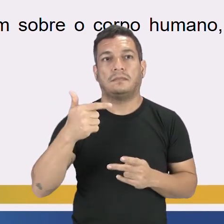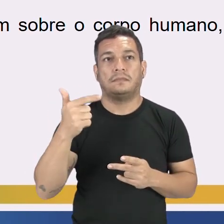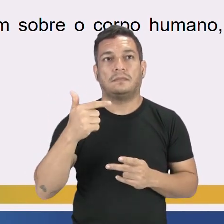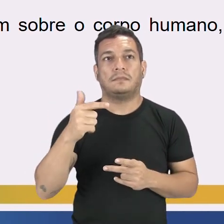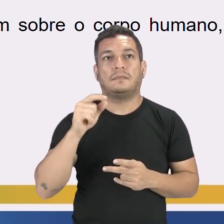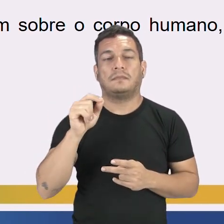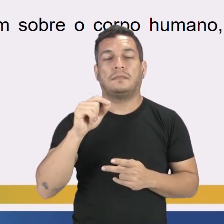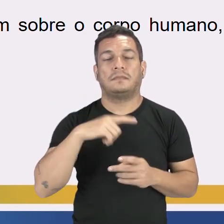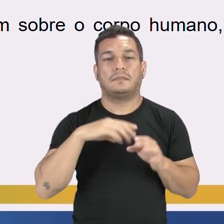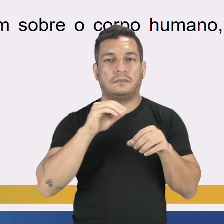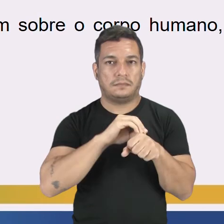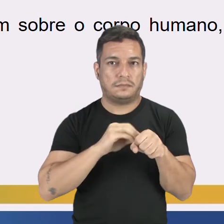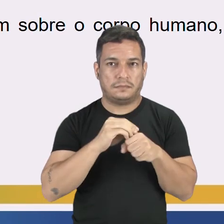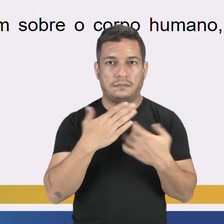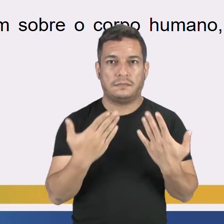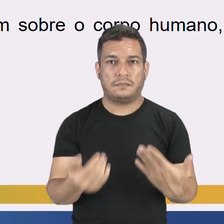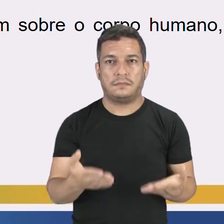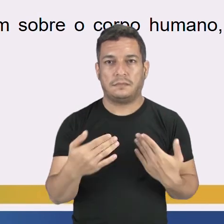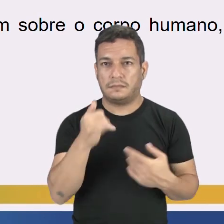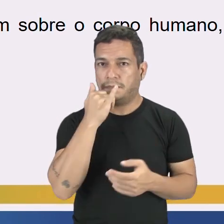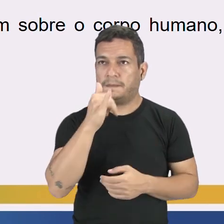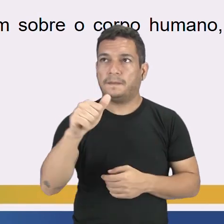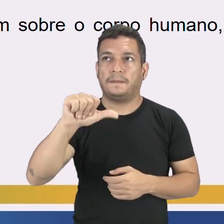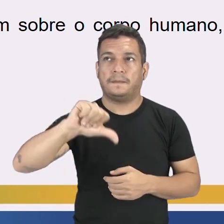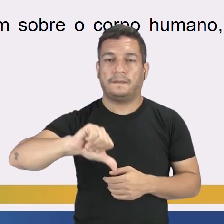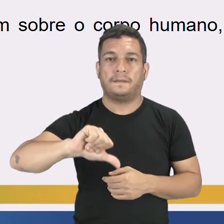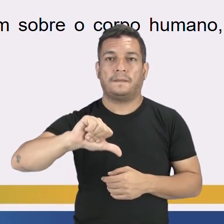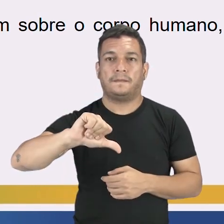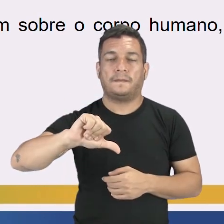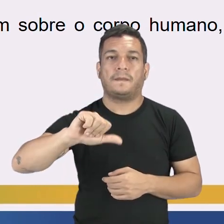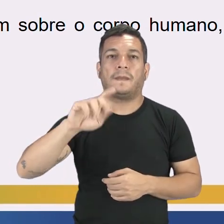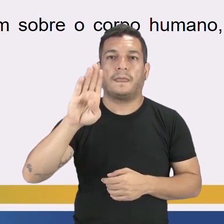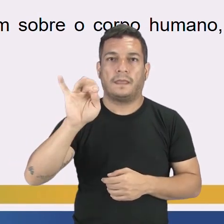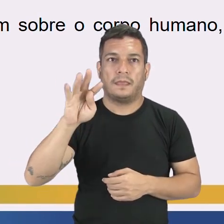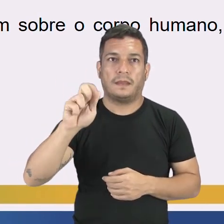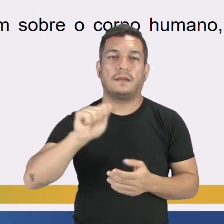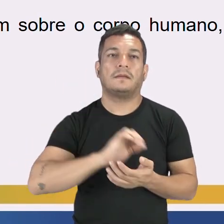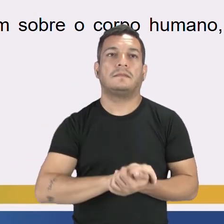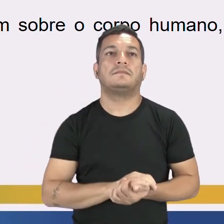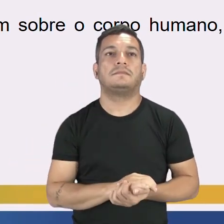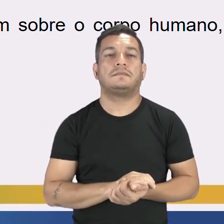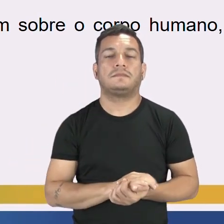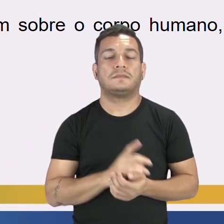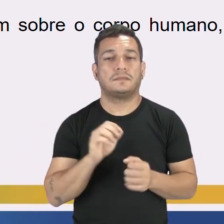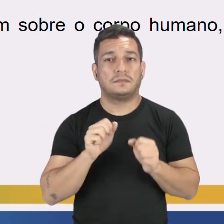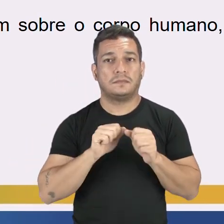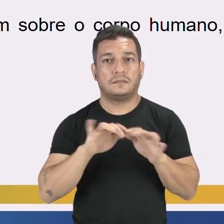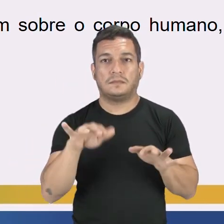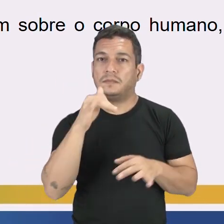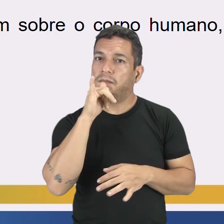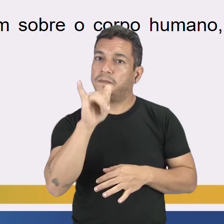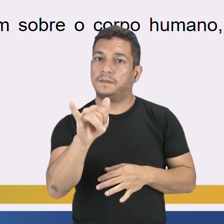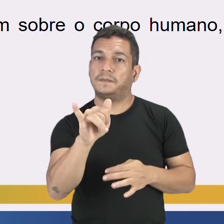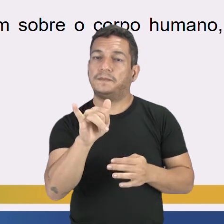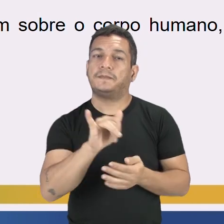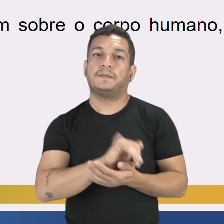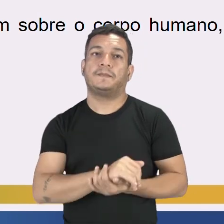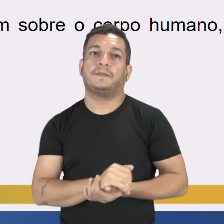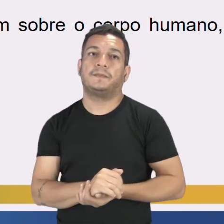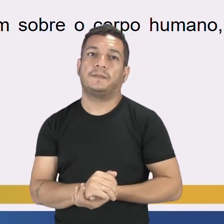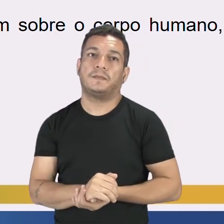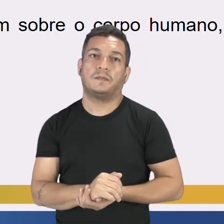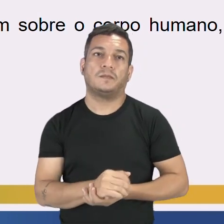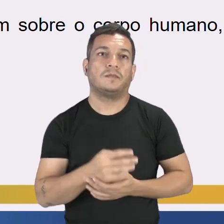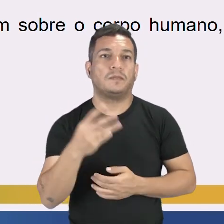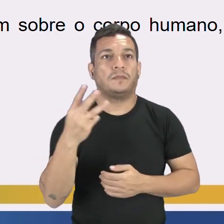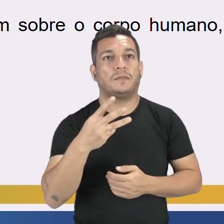segunda, aquelas partículas leves com carga elétrica negativa, é a beta, que é aquela que emite o elétron.